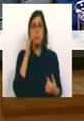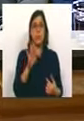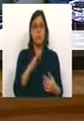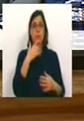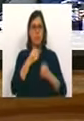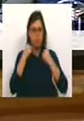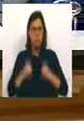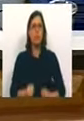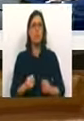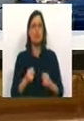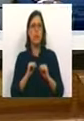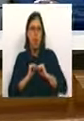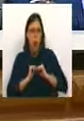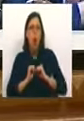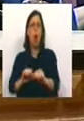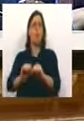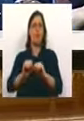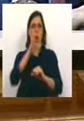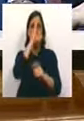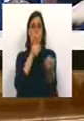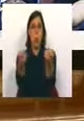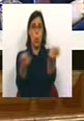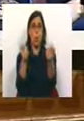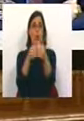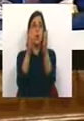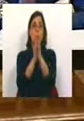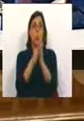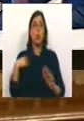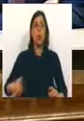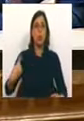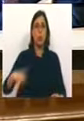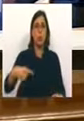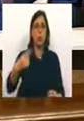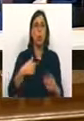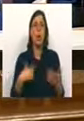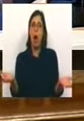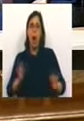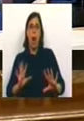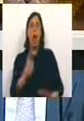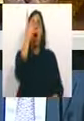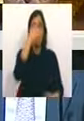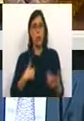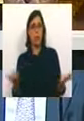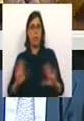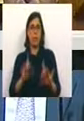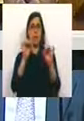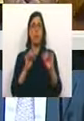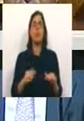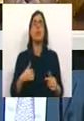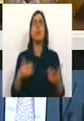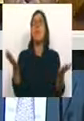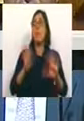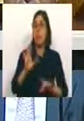de firmeza e de oposição relativamente à governação de todos os dias, porque não abdicamos de uma coisa, Sr. Primeiro-Ministro.